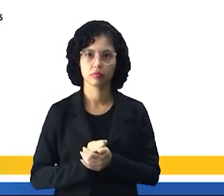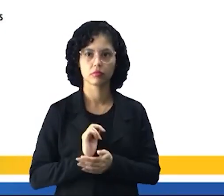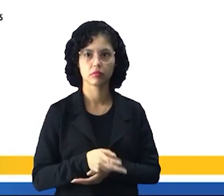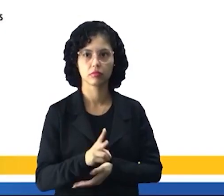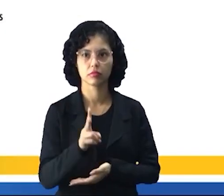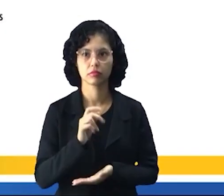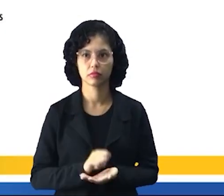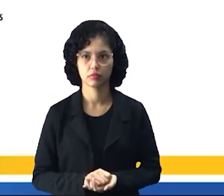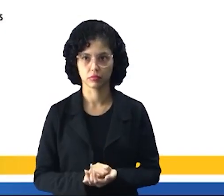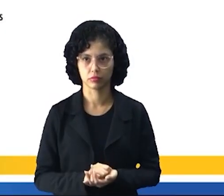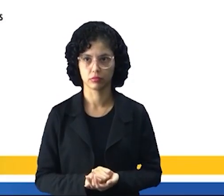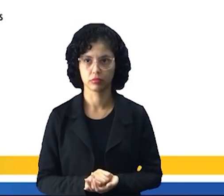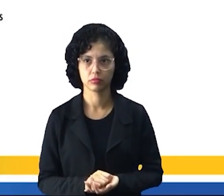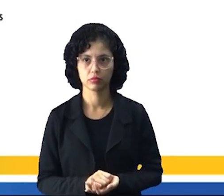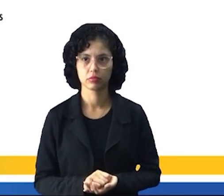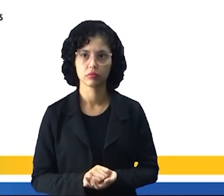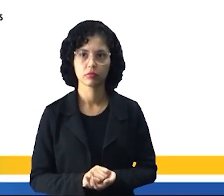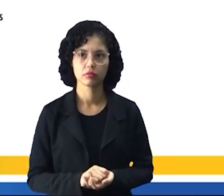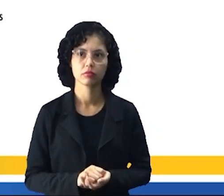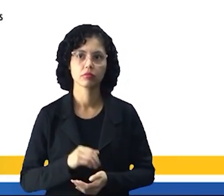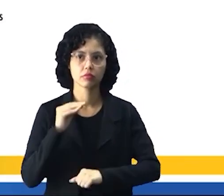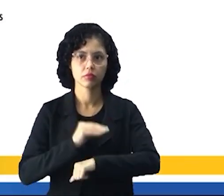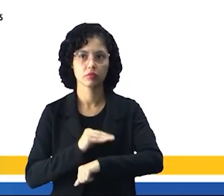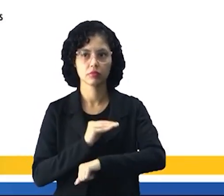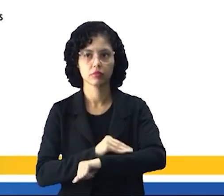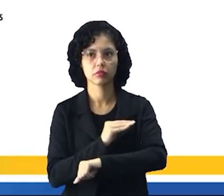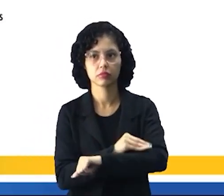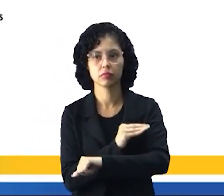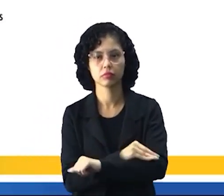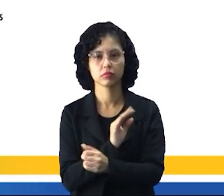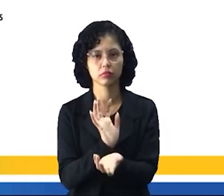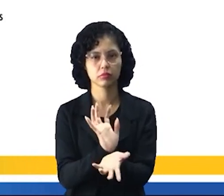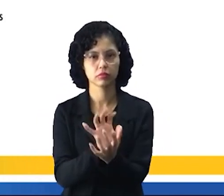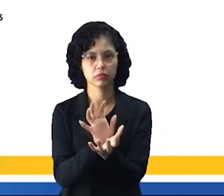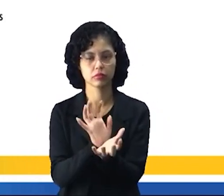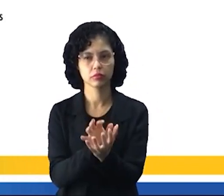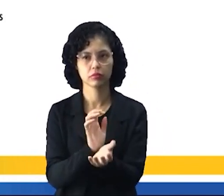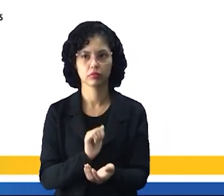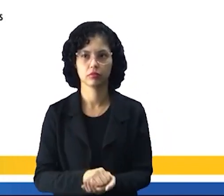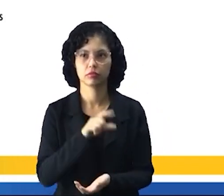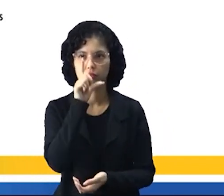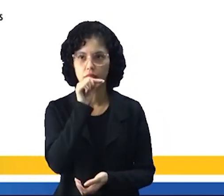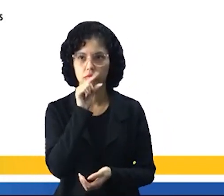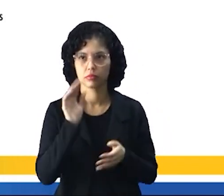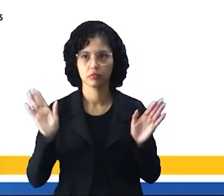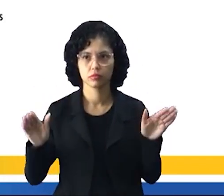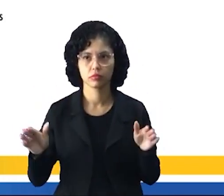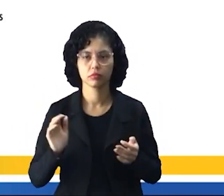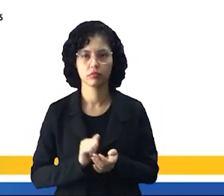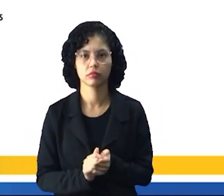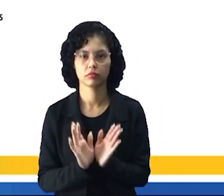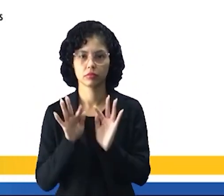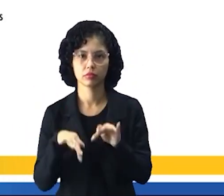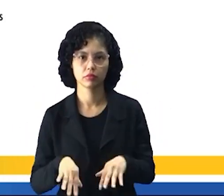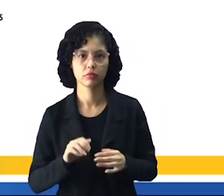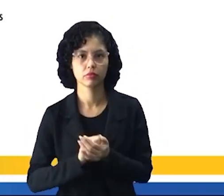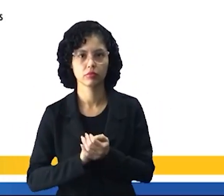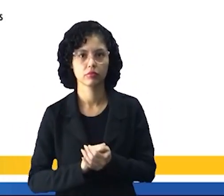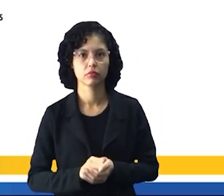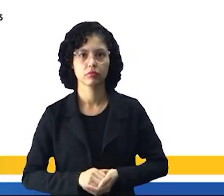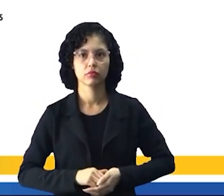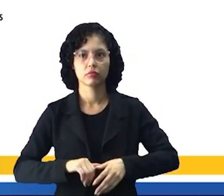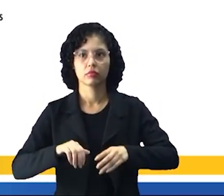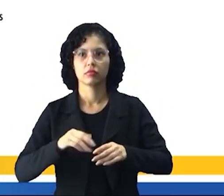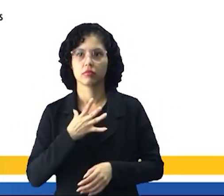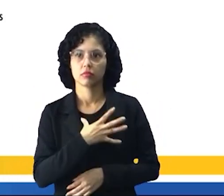Então, voltando aqui, a gente já vai ter os anfíbios, os répteis, as aves e, por fim, na escala evolutiva,